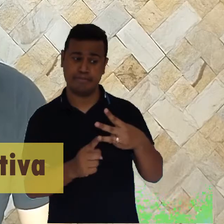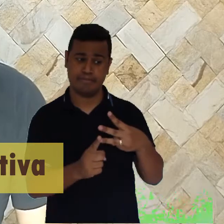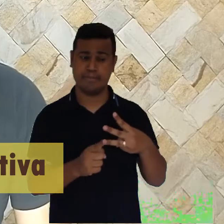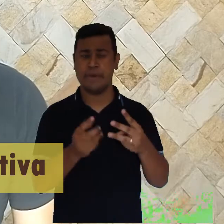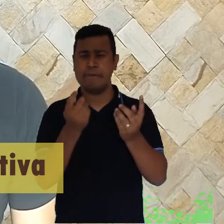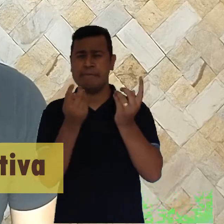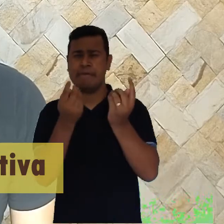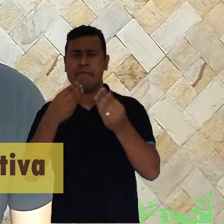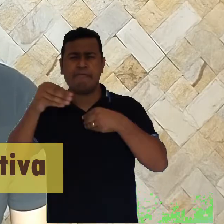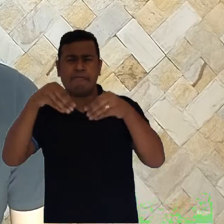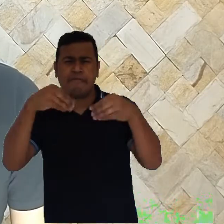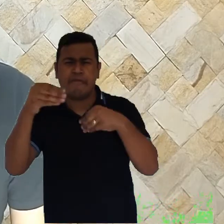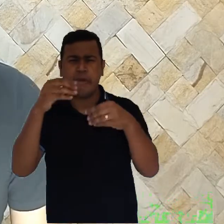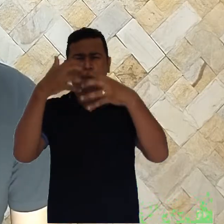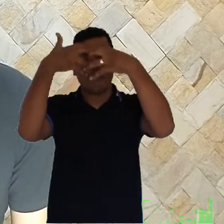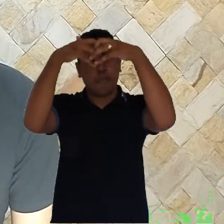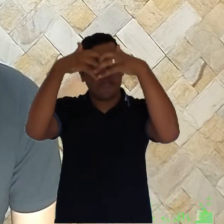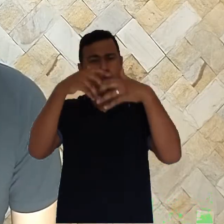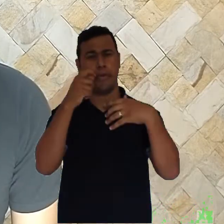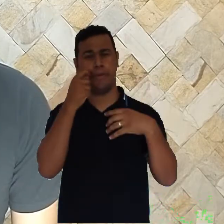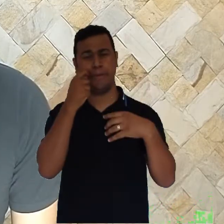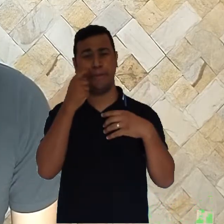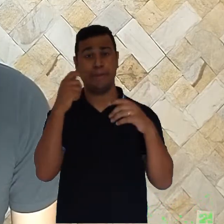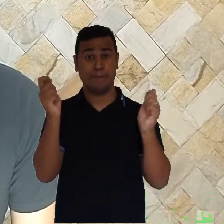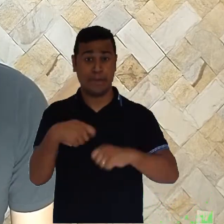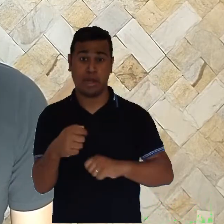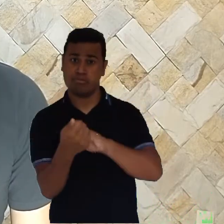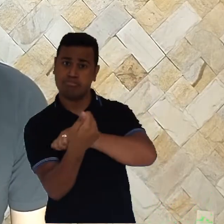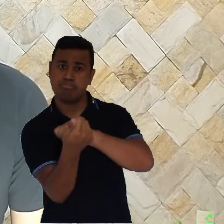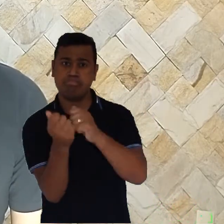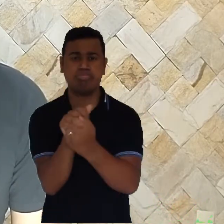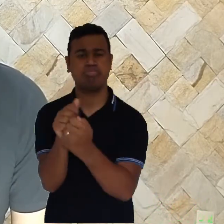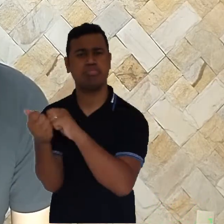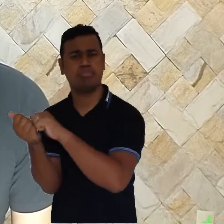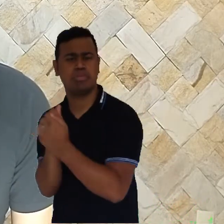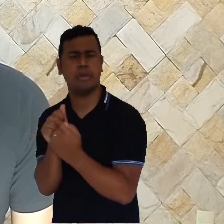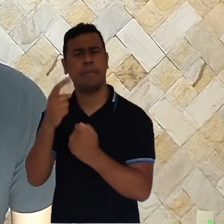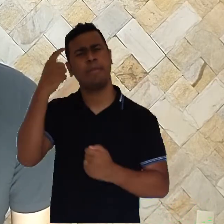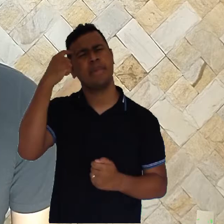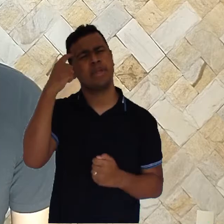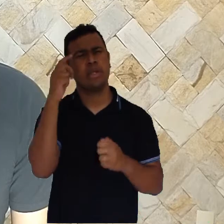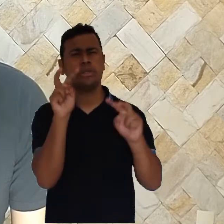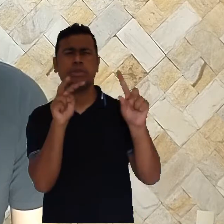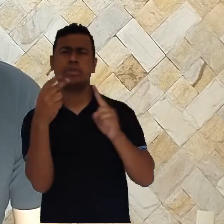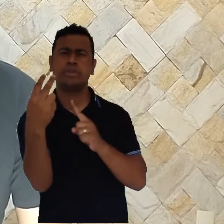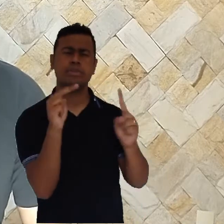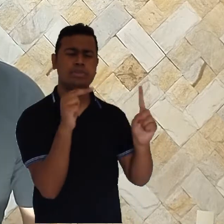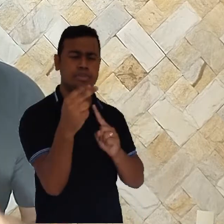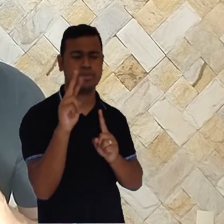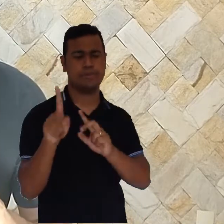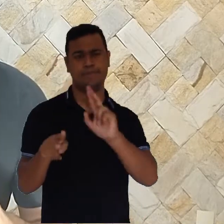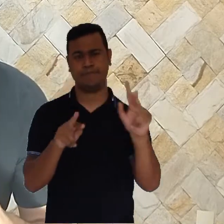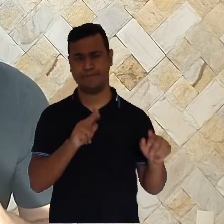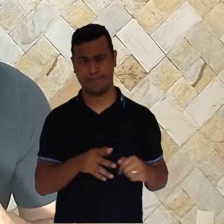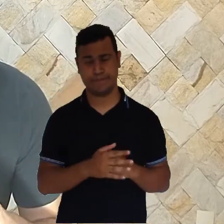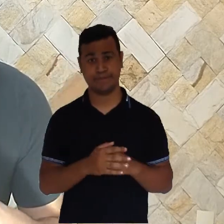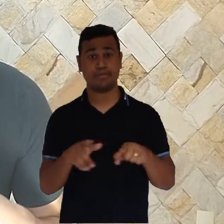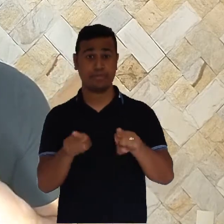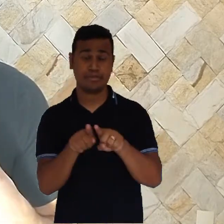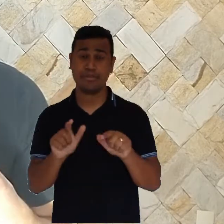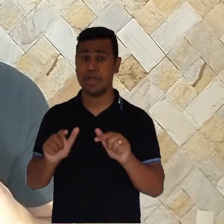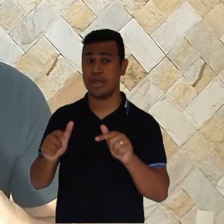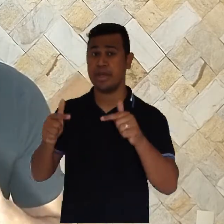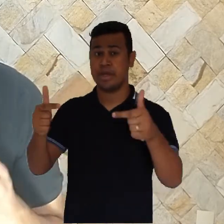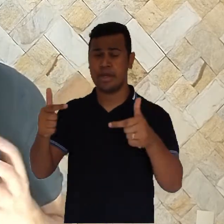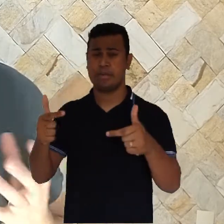que nos possibilita a adaptação para que possamos pensar em diferentes perspectivas, agir de uma